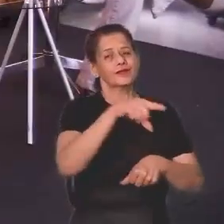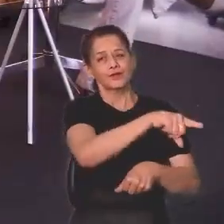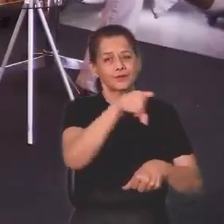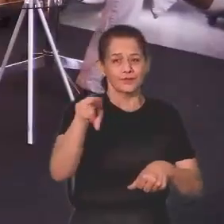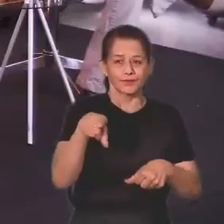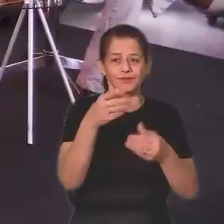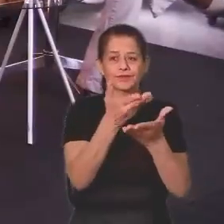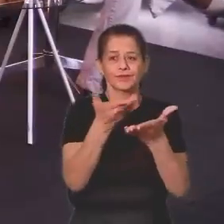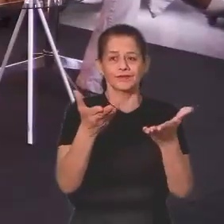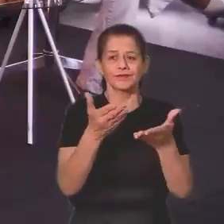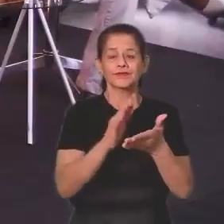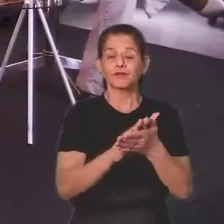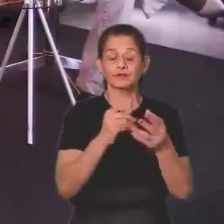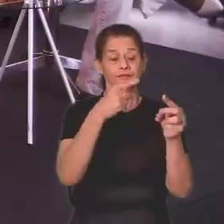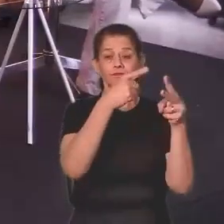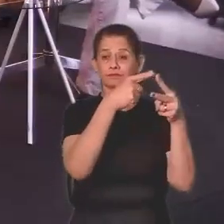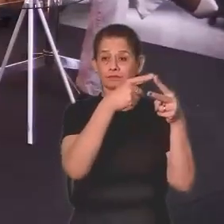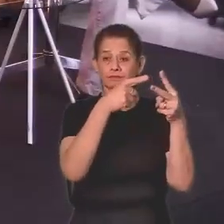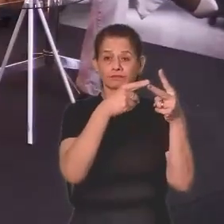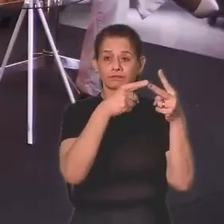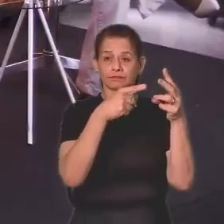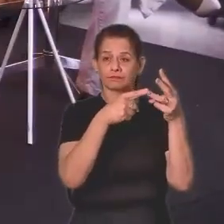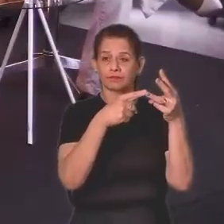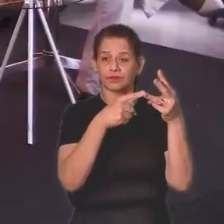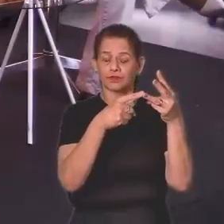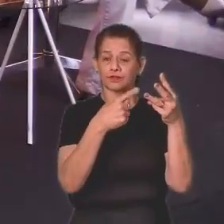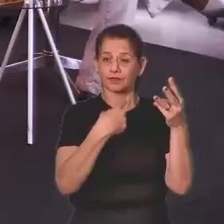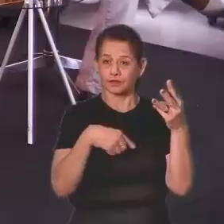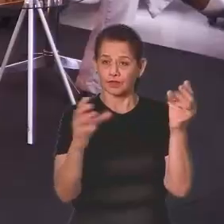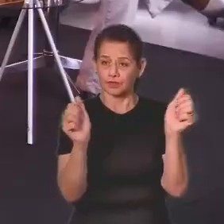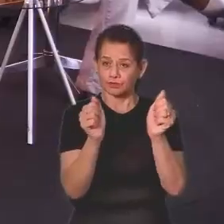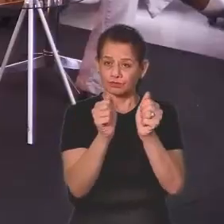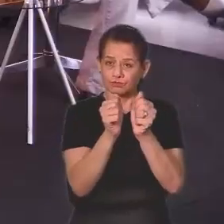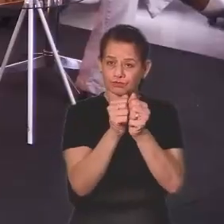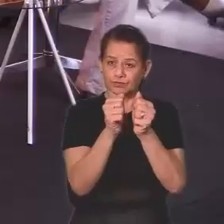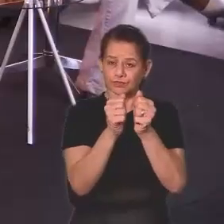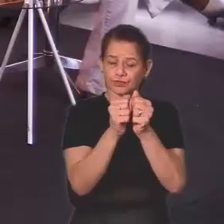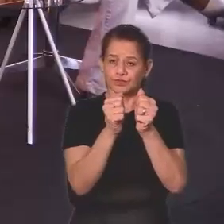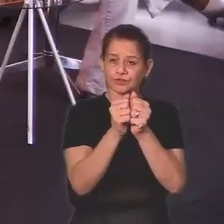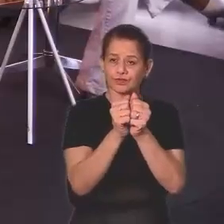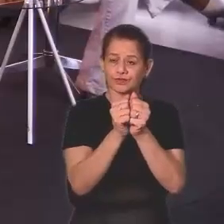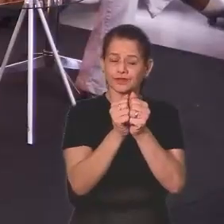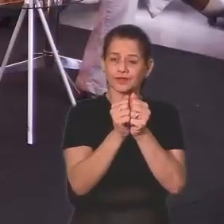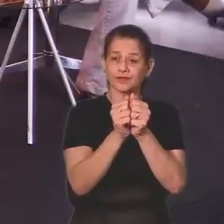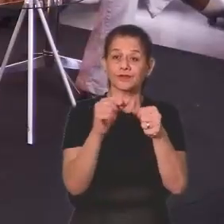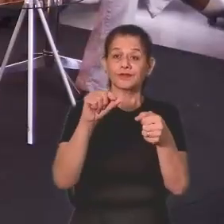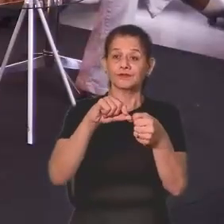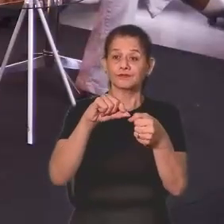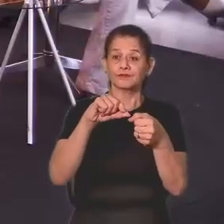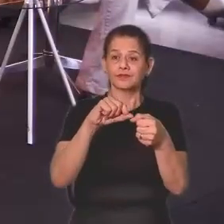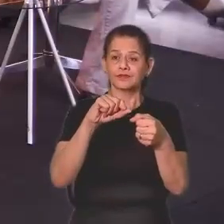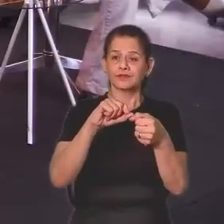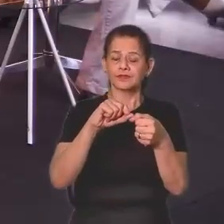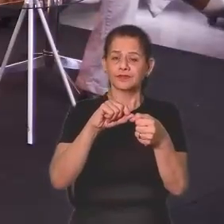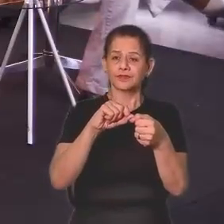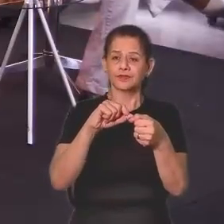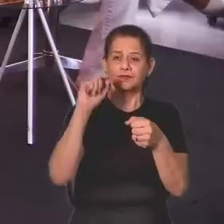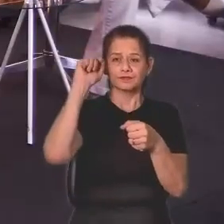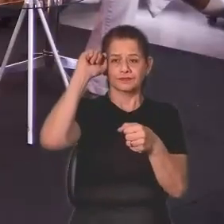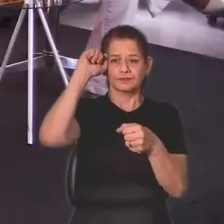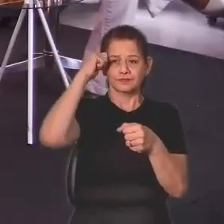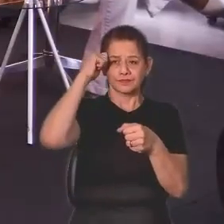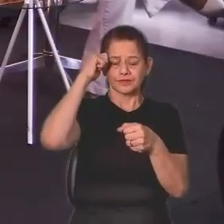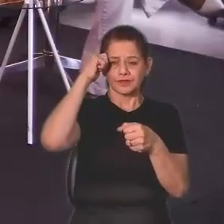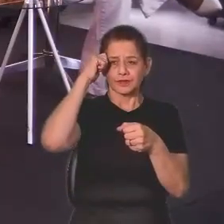E nós três aqui, nós fazemos parte da Rede Nacional de Mulheres Negras no Combate à